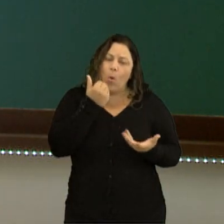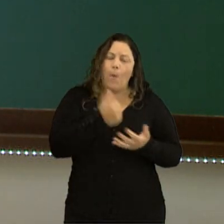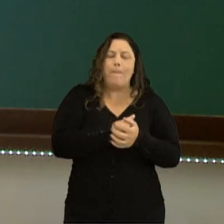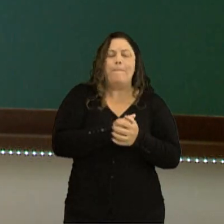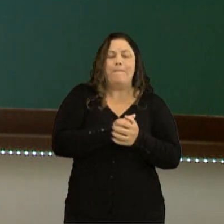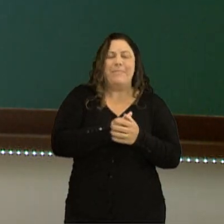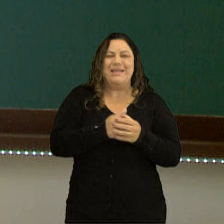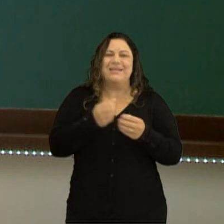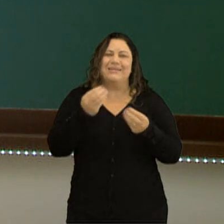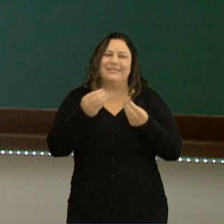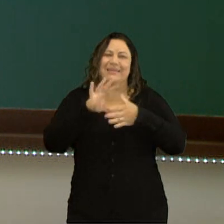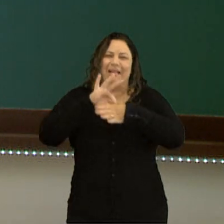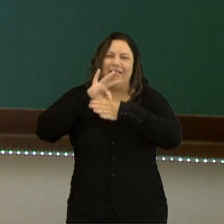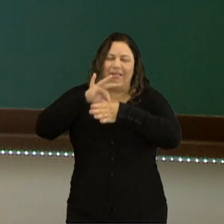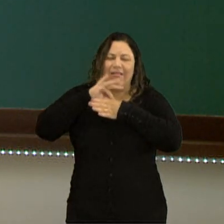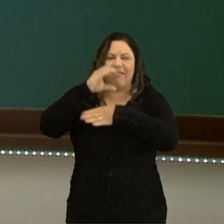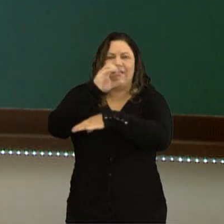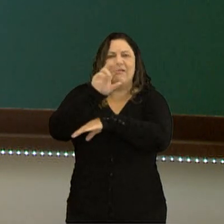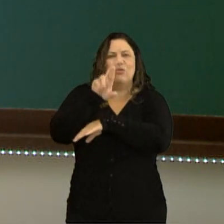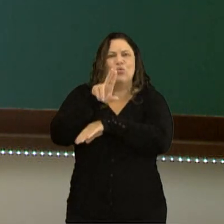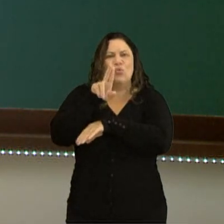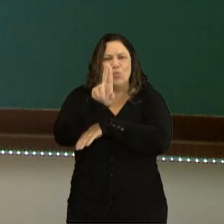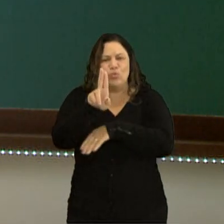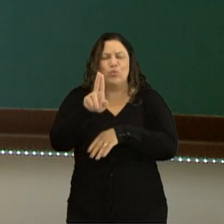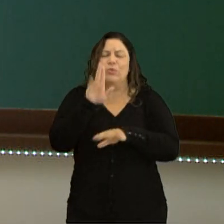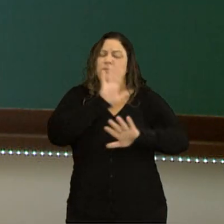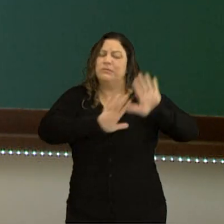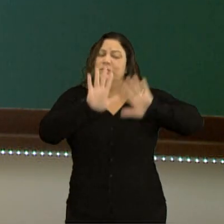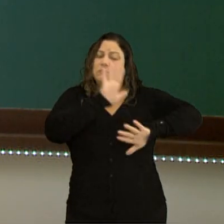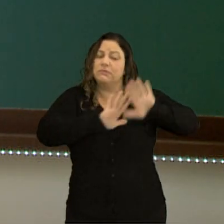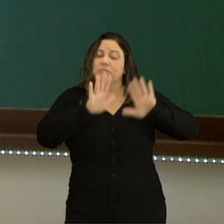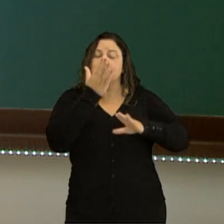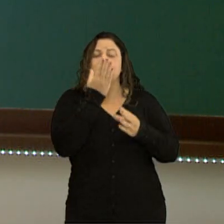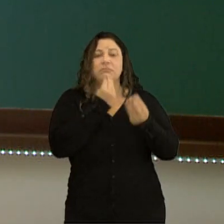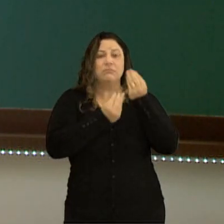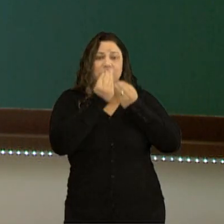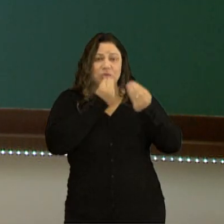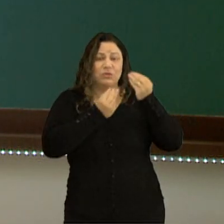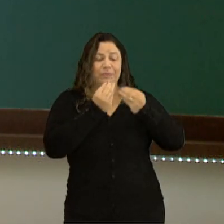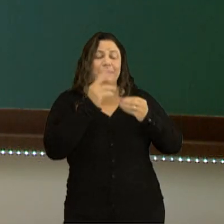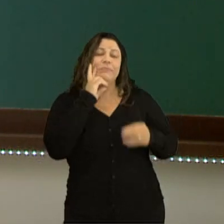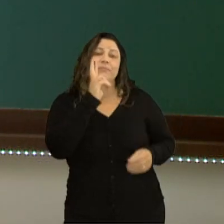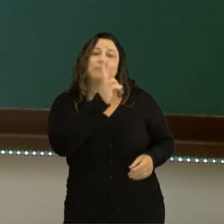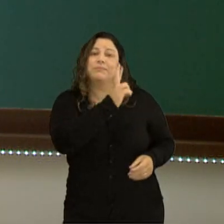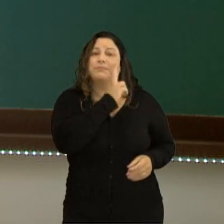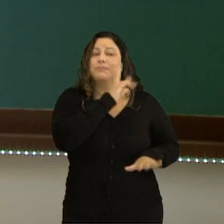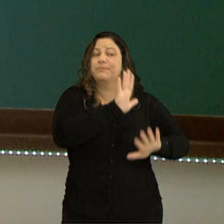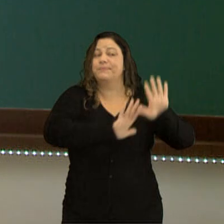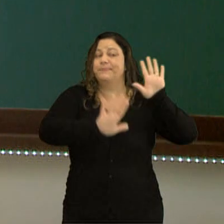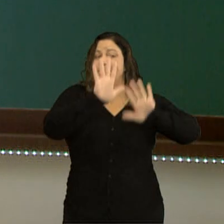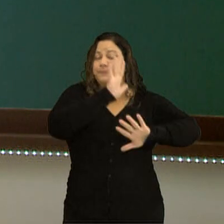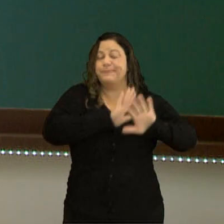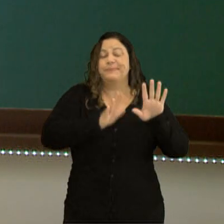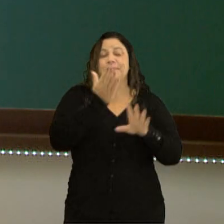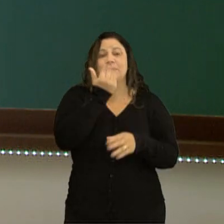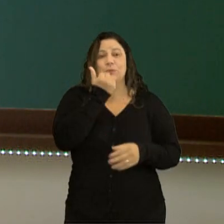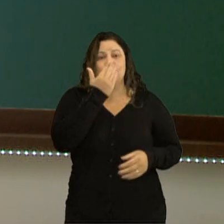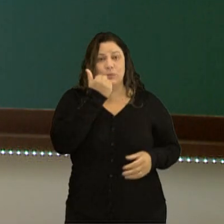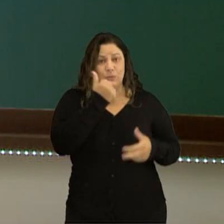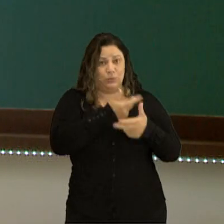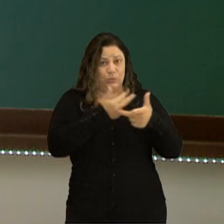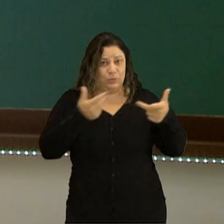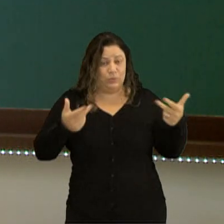muito cuidado quando for se alimentar em restaurantes. Nós temos que ter o cuidado com os alimentos,